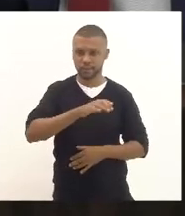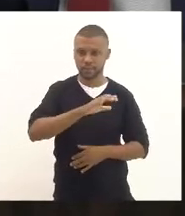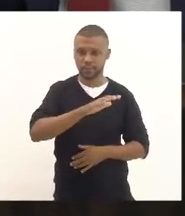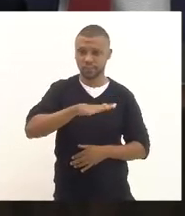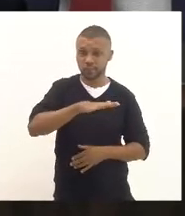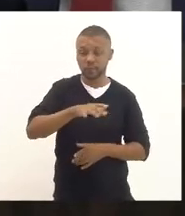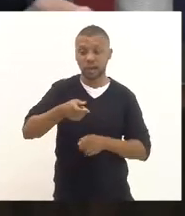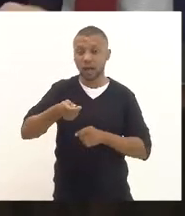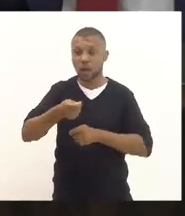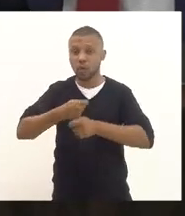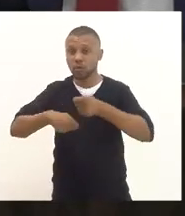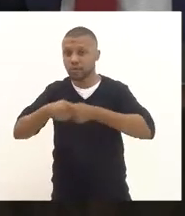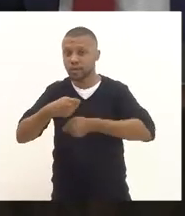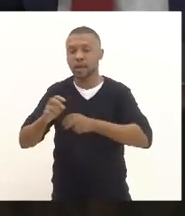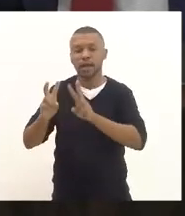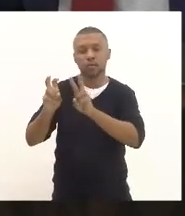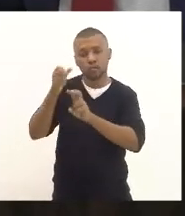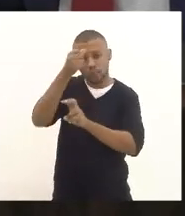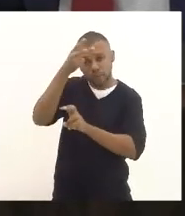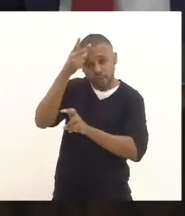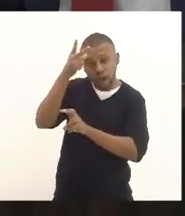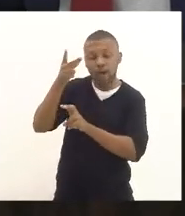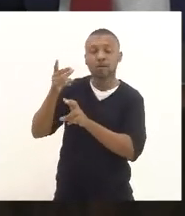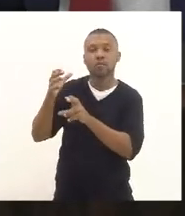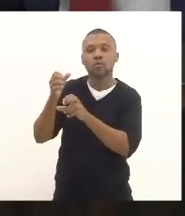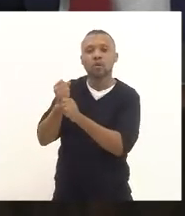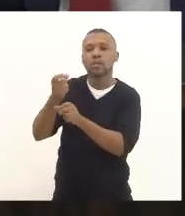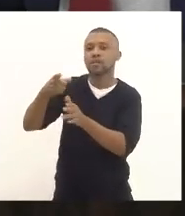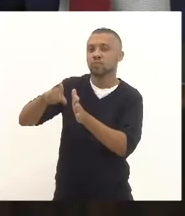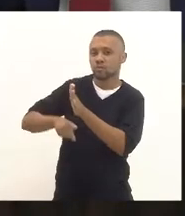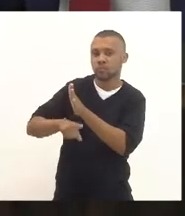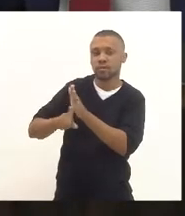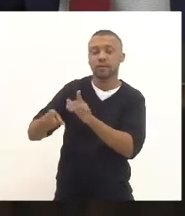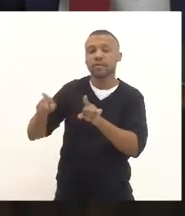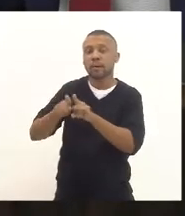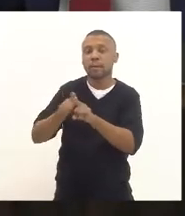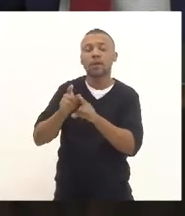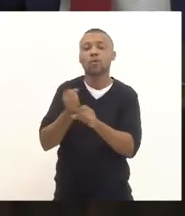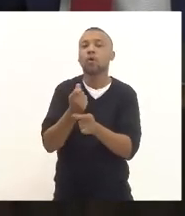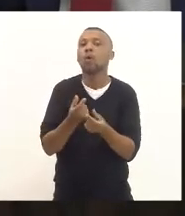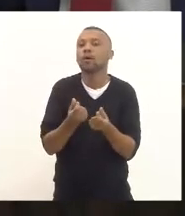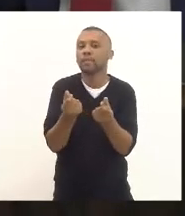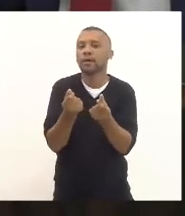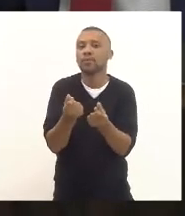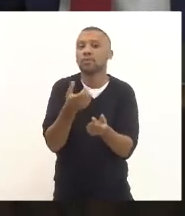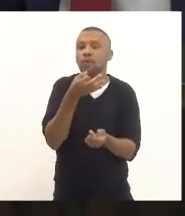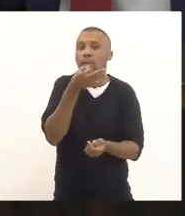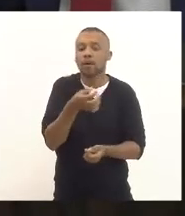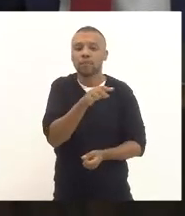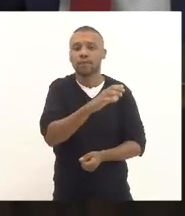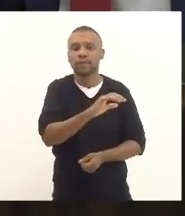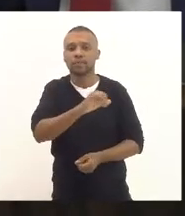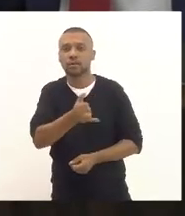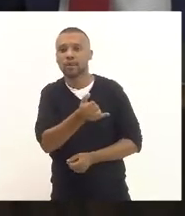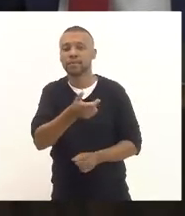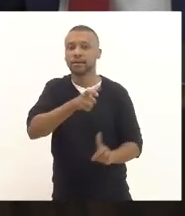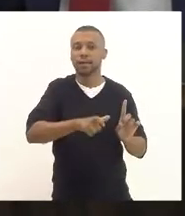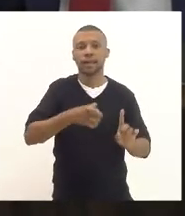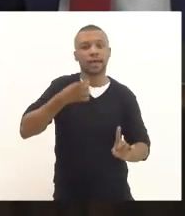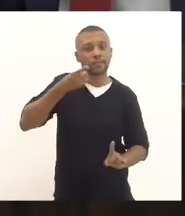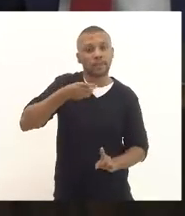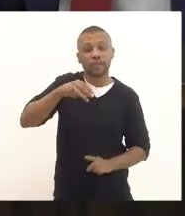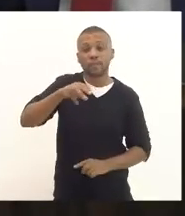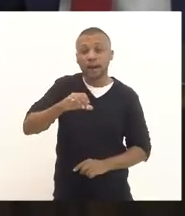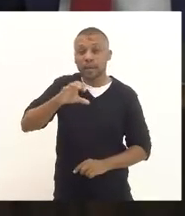a economia de assuntos municipais tributação e da comissão de orçamento para emitir parecer pela comissão de constituição e justiça a